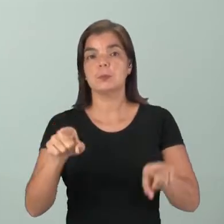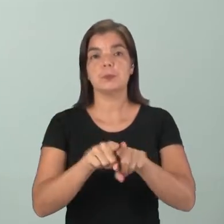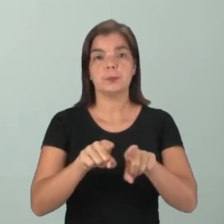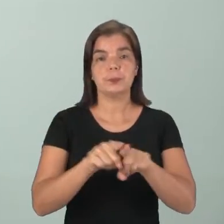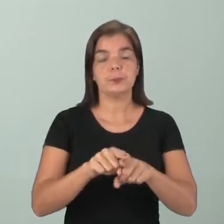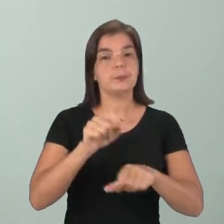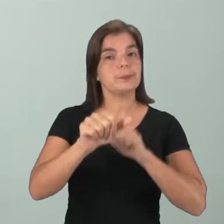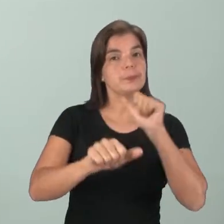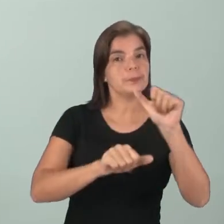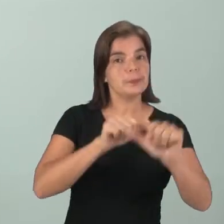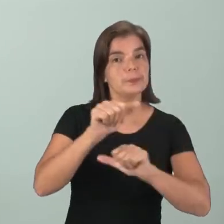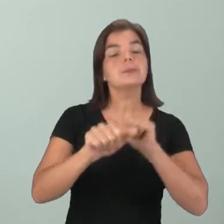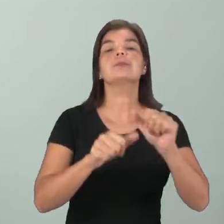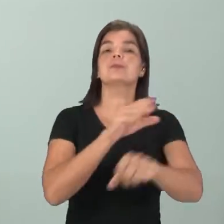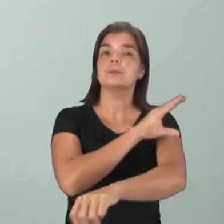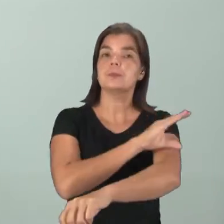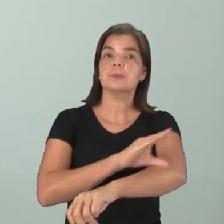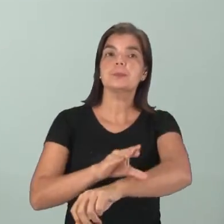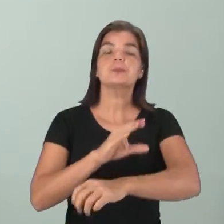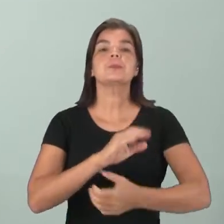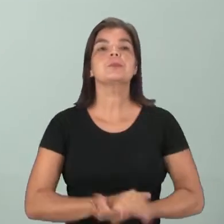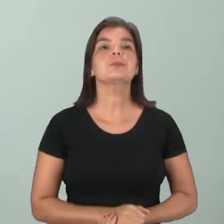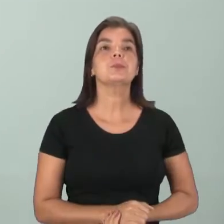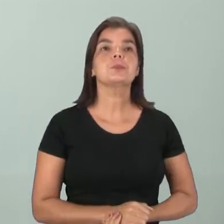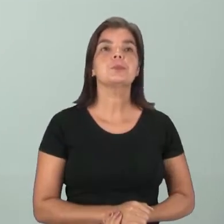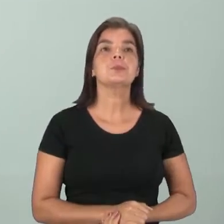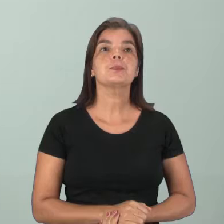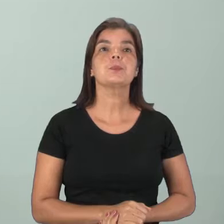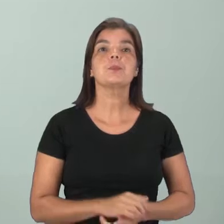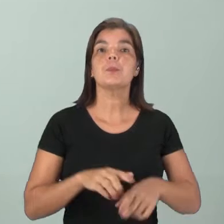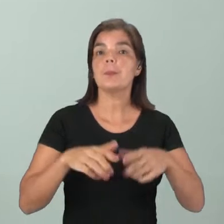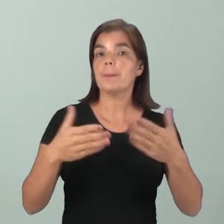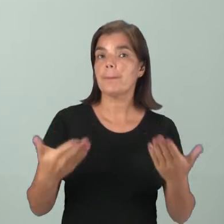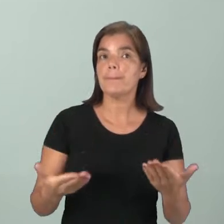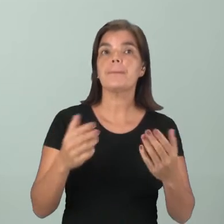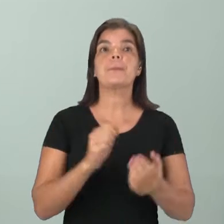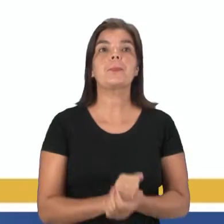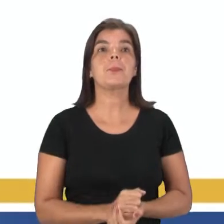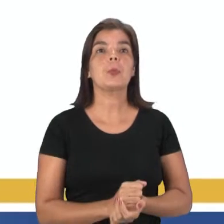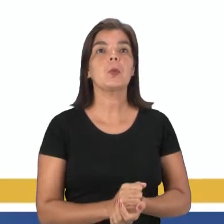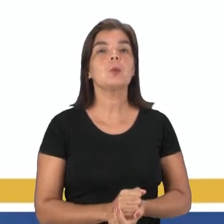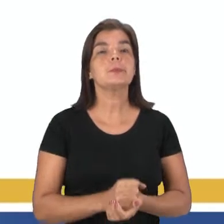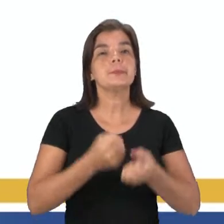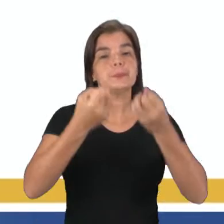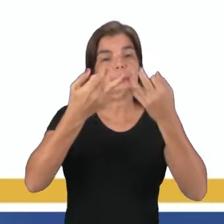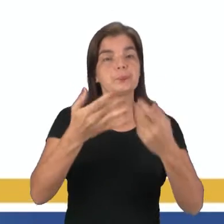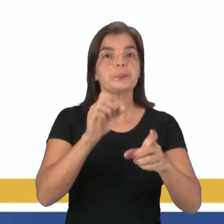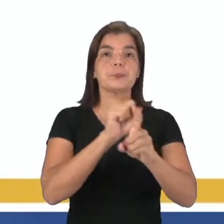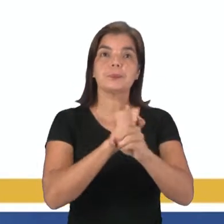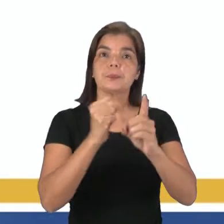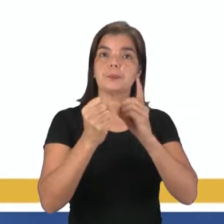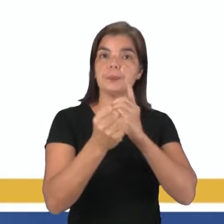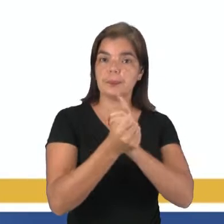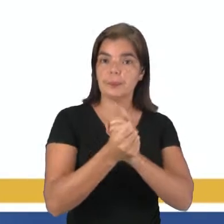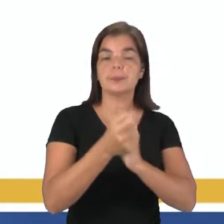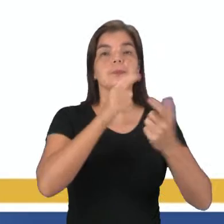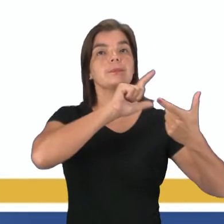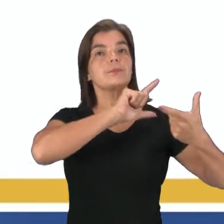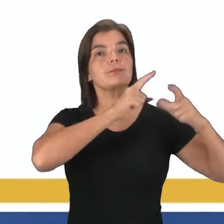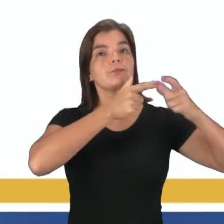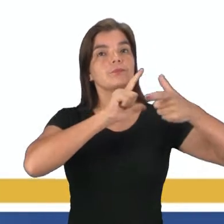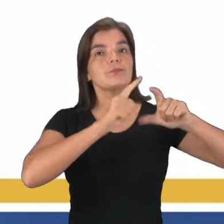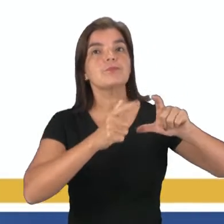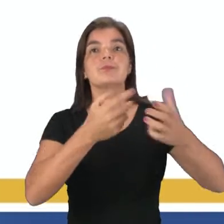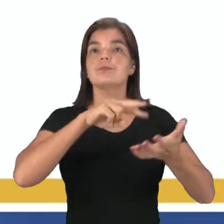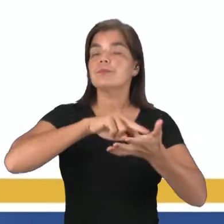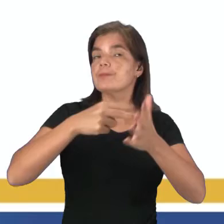outro, para a gente tentar entender essas mudanças na cultura. Continuando. Porém, mesmo quando se